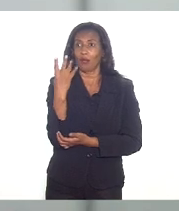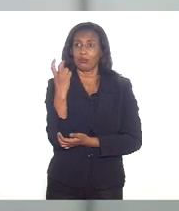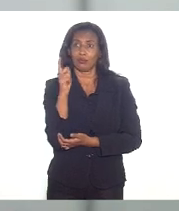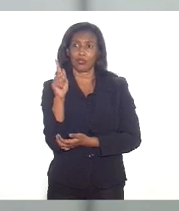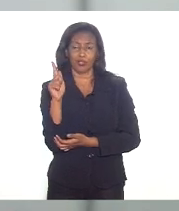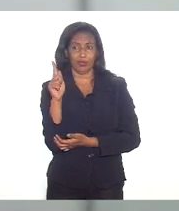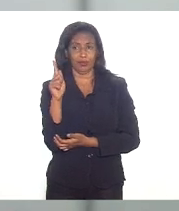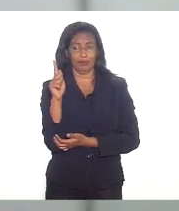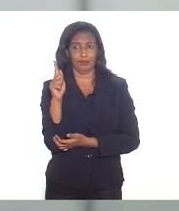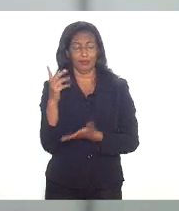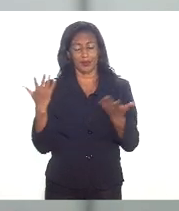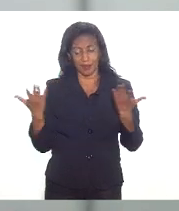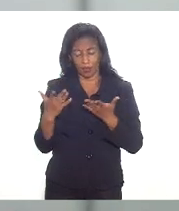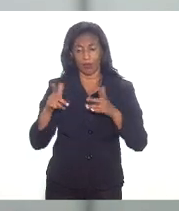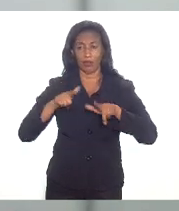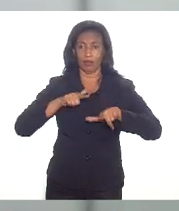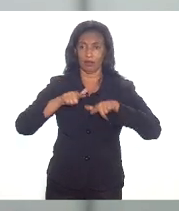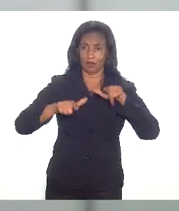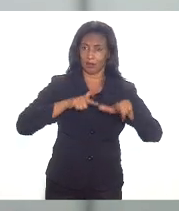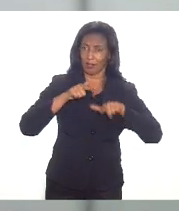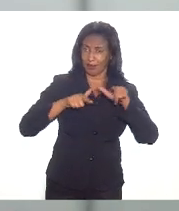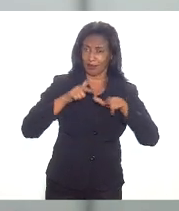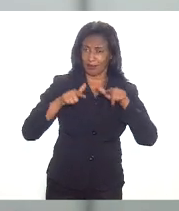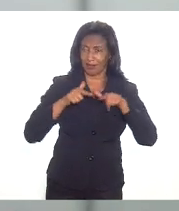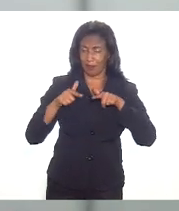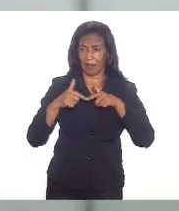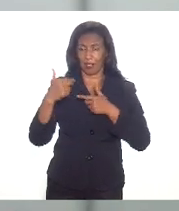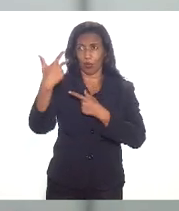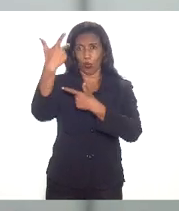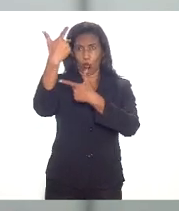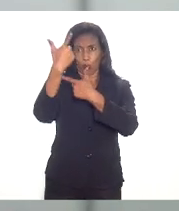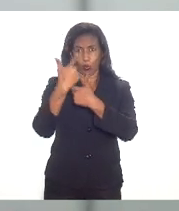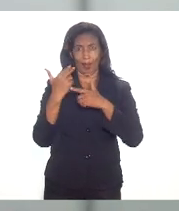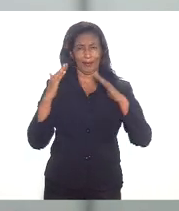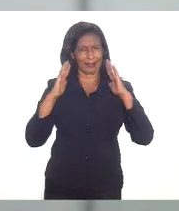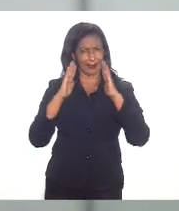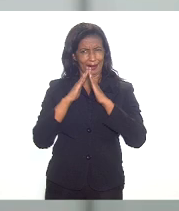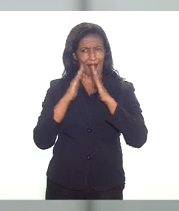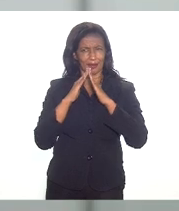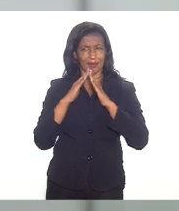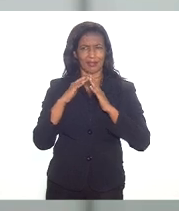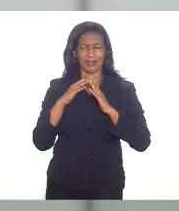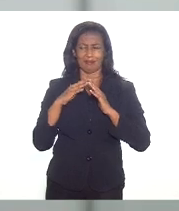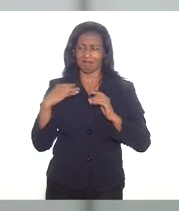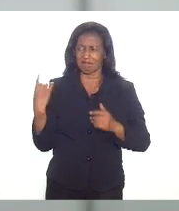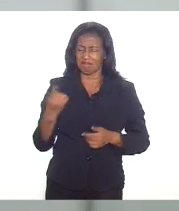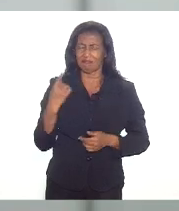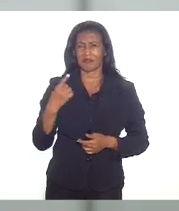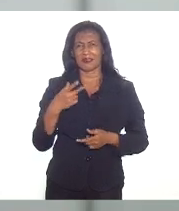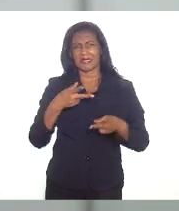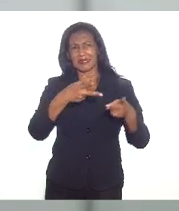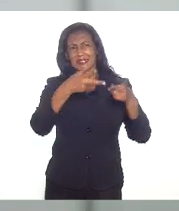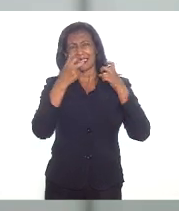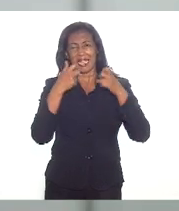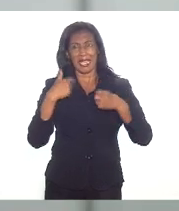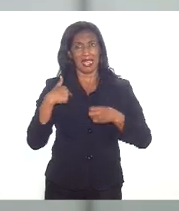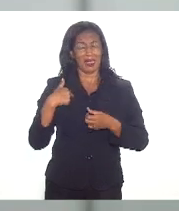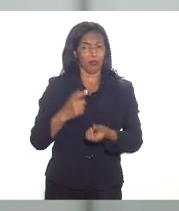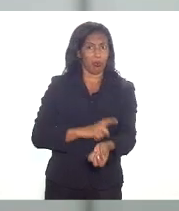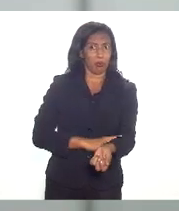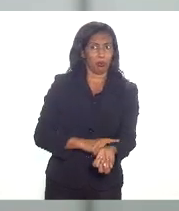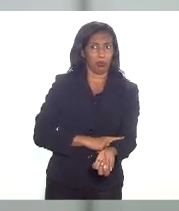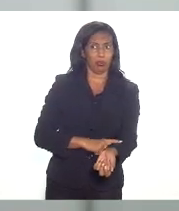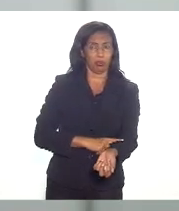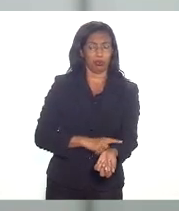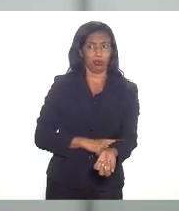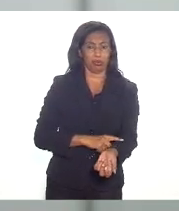E agora que a gente está trabalhando remotamente, deputada Zeida, a gente percebe, e às vezes eu fico agoniado, e